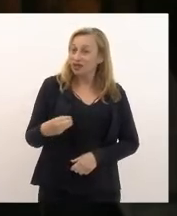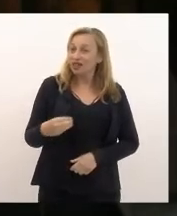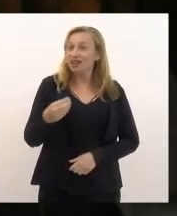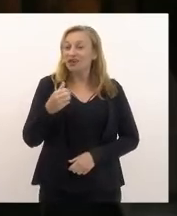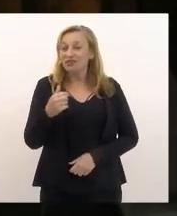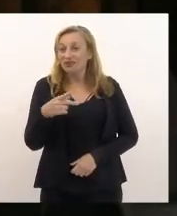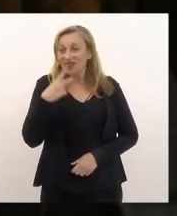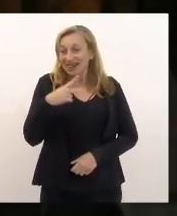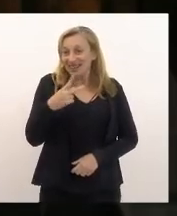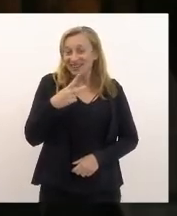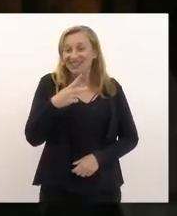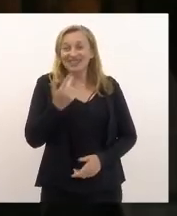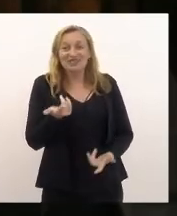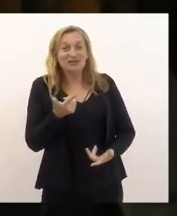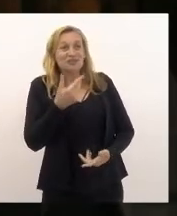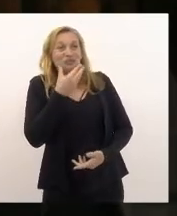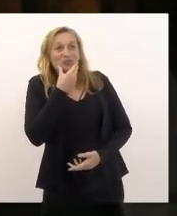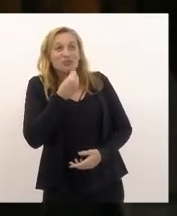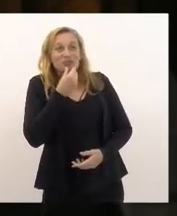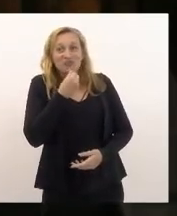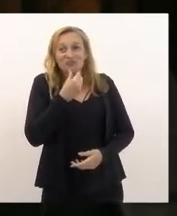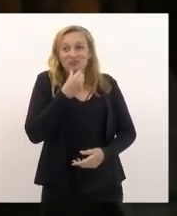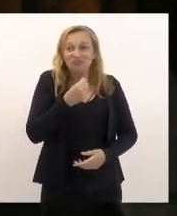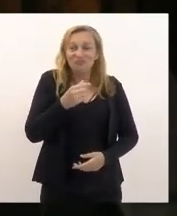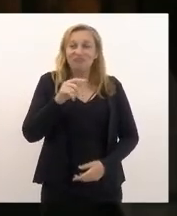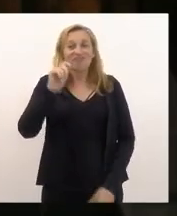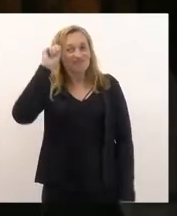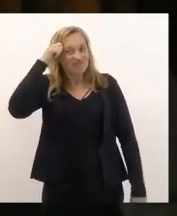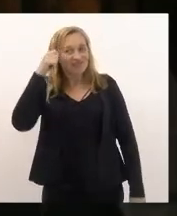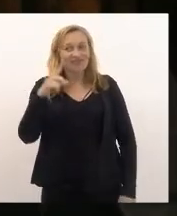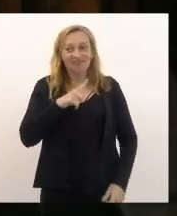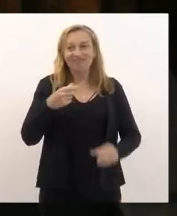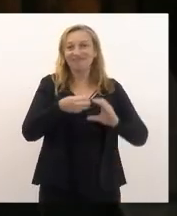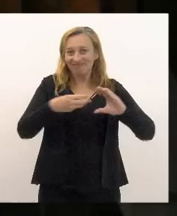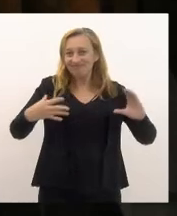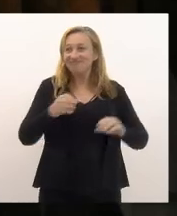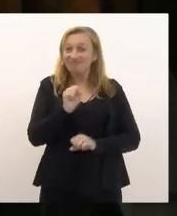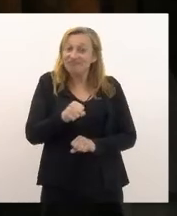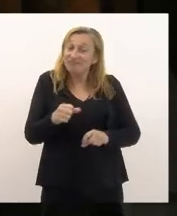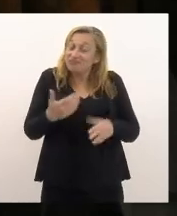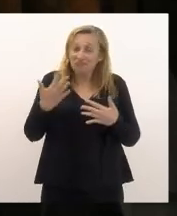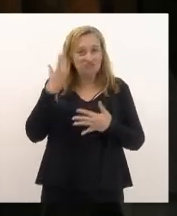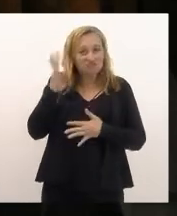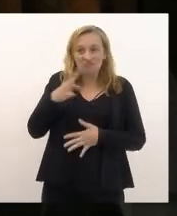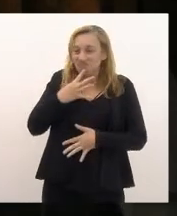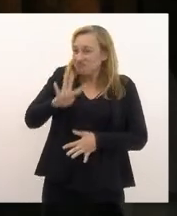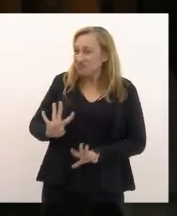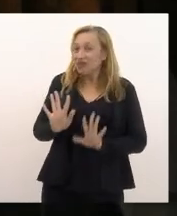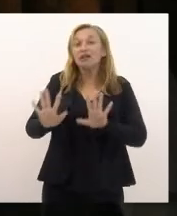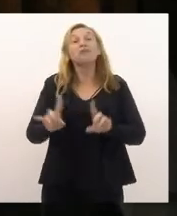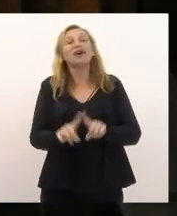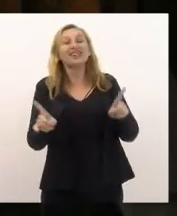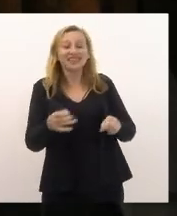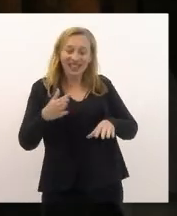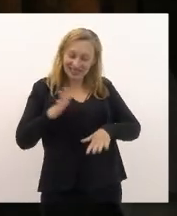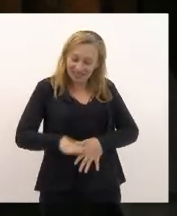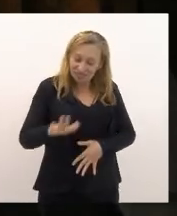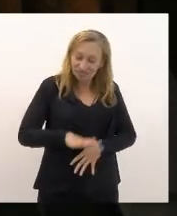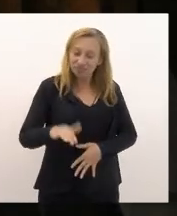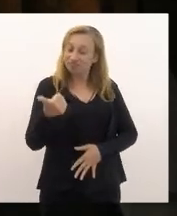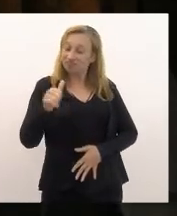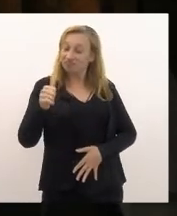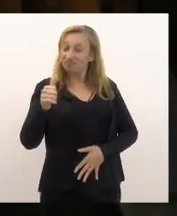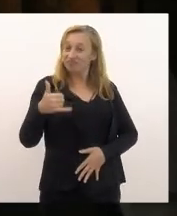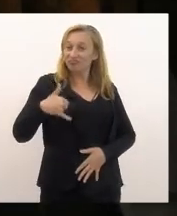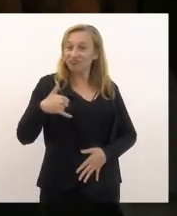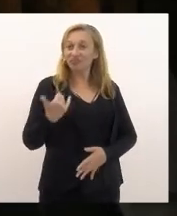tem essa característica. Eu não conheço porque minha praia é outra. Pois bem, aí a criança de 11 anos se depara